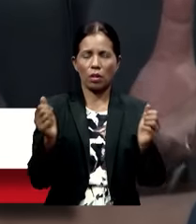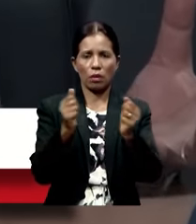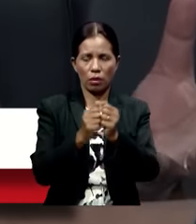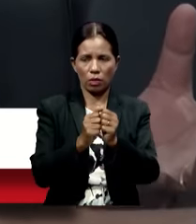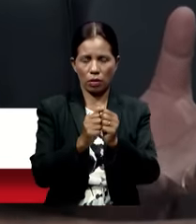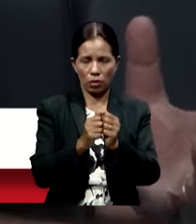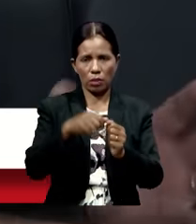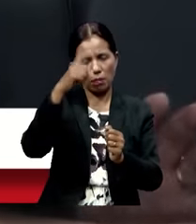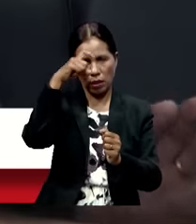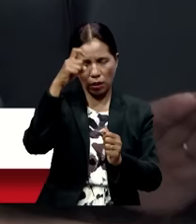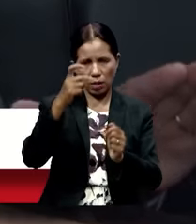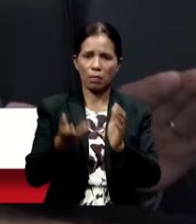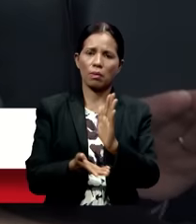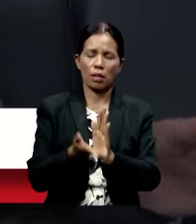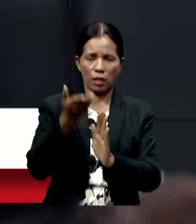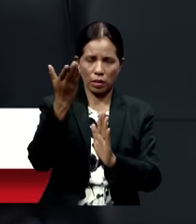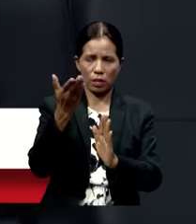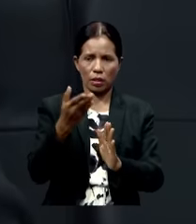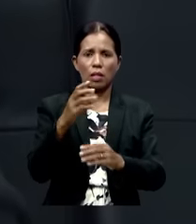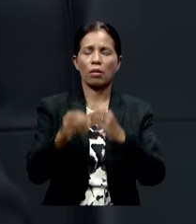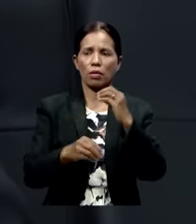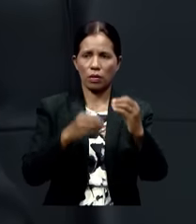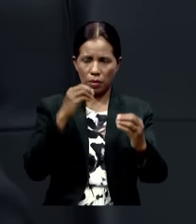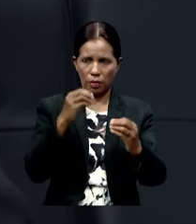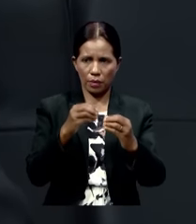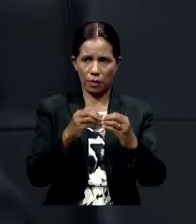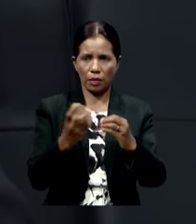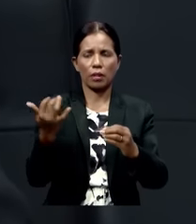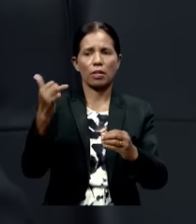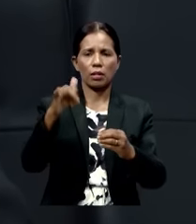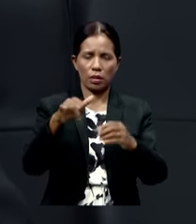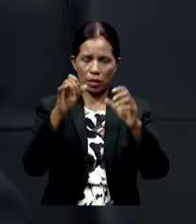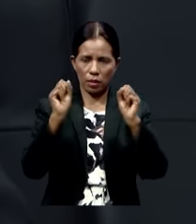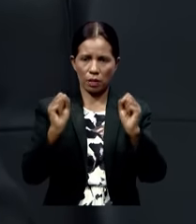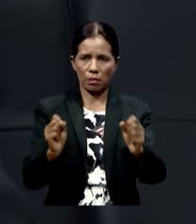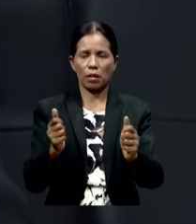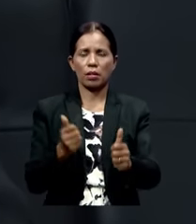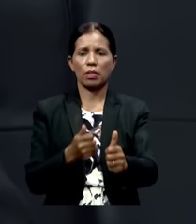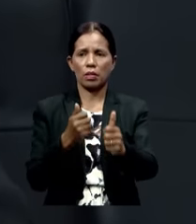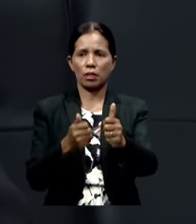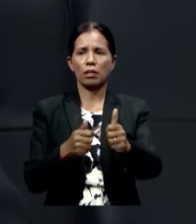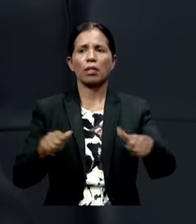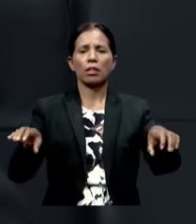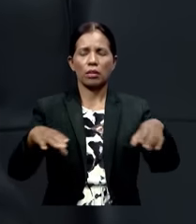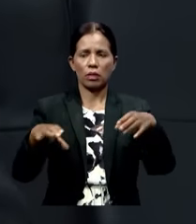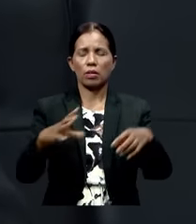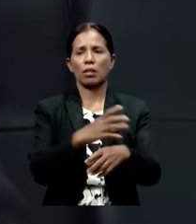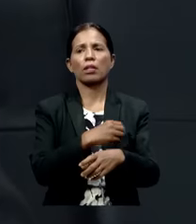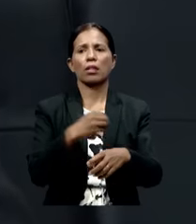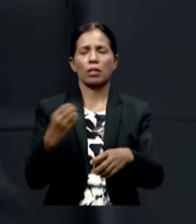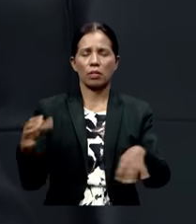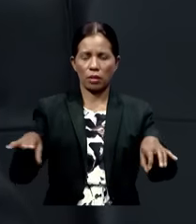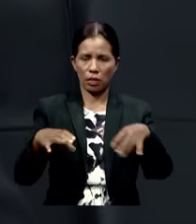maka a situan. Então, significa sira bele preenche serviço ou cota nebe